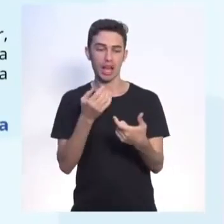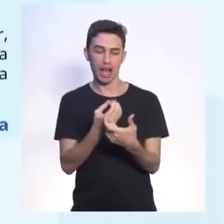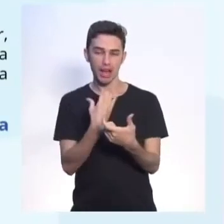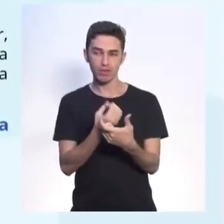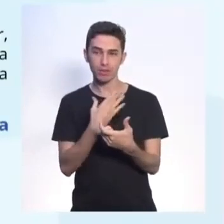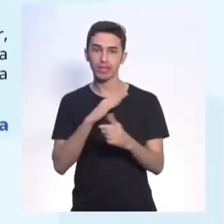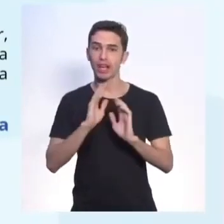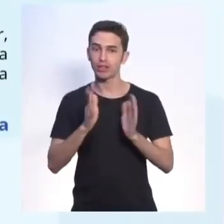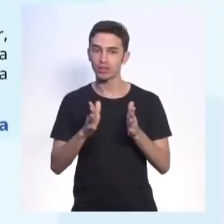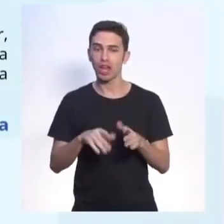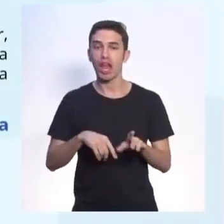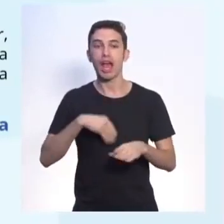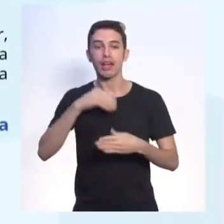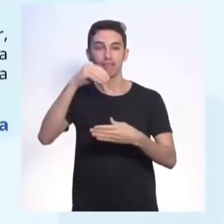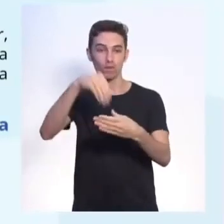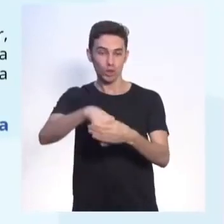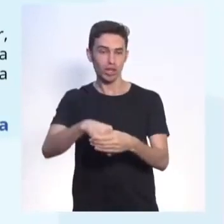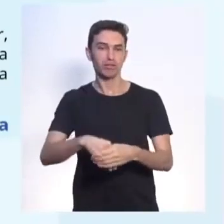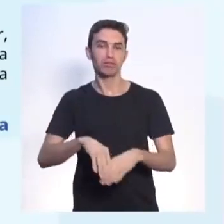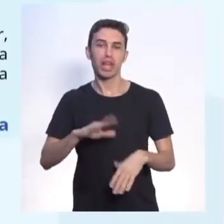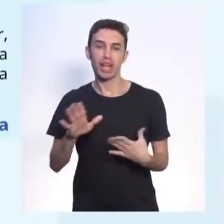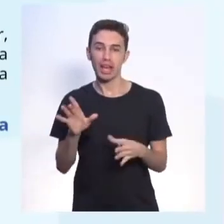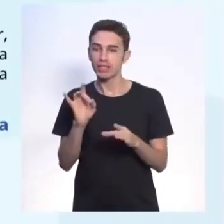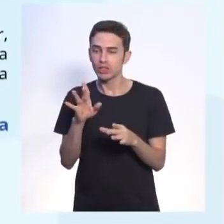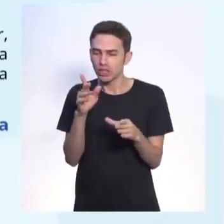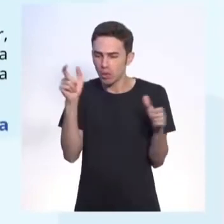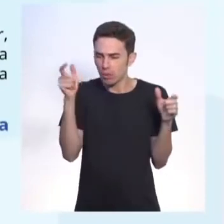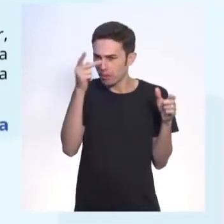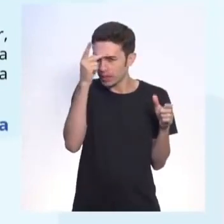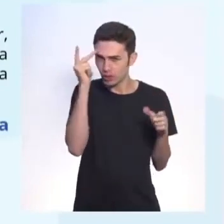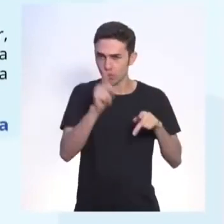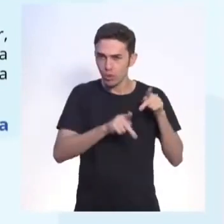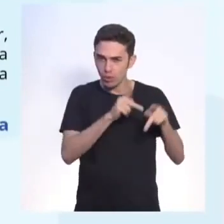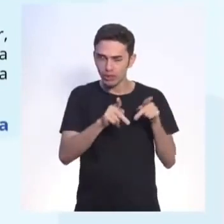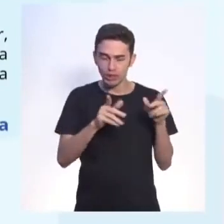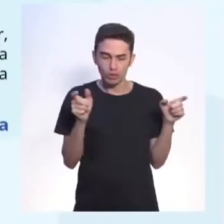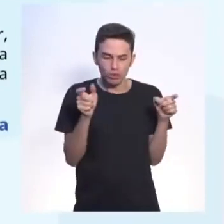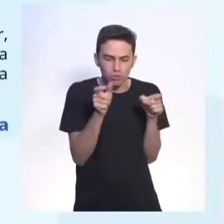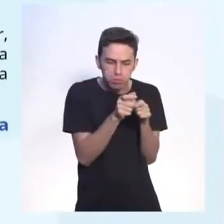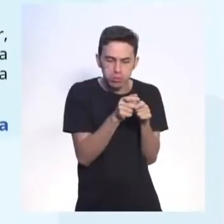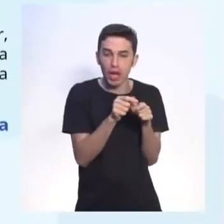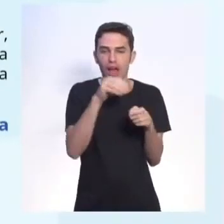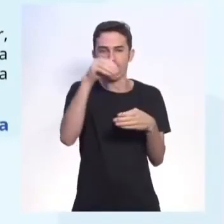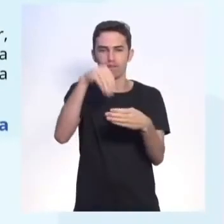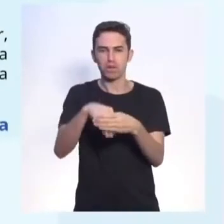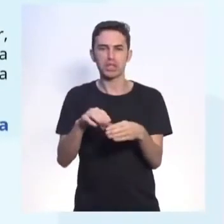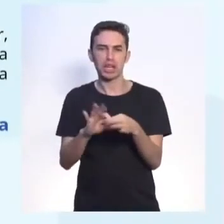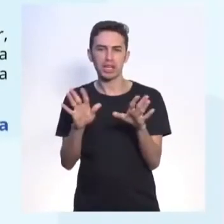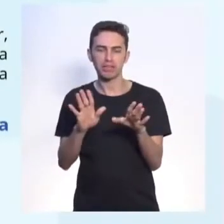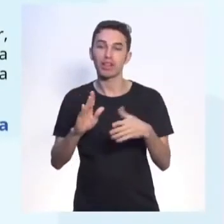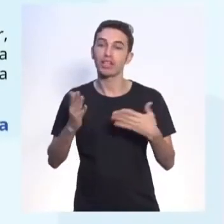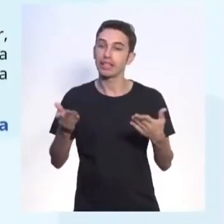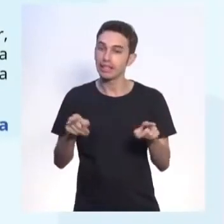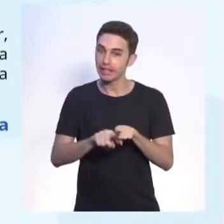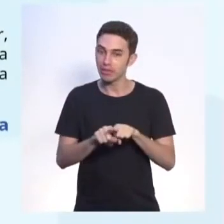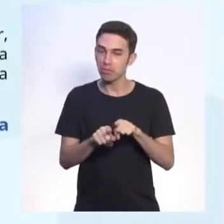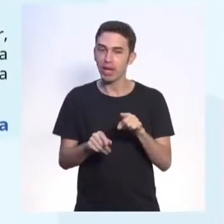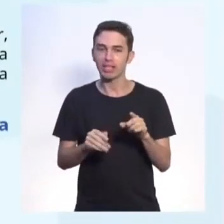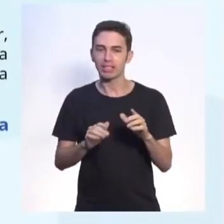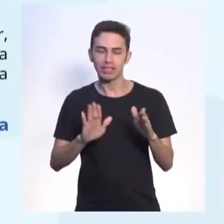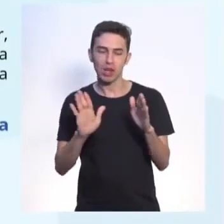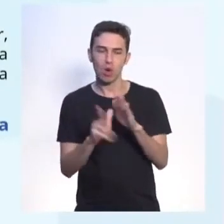era restrito a uma pequena parte da população. E somado a isso, as fraudes sobre os